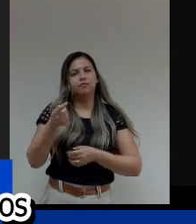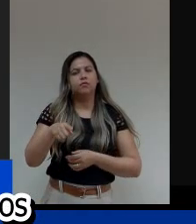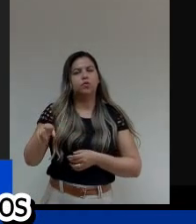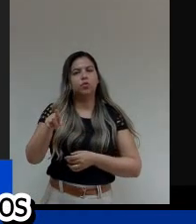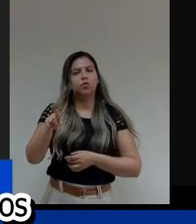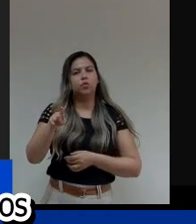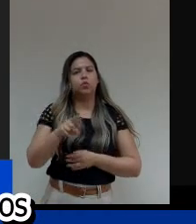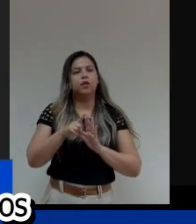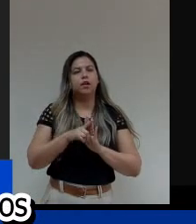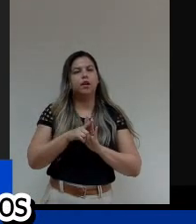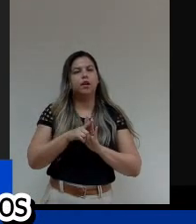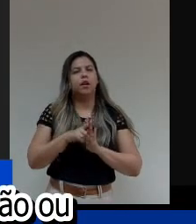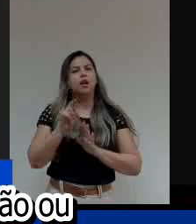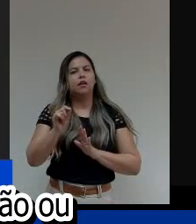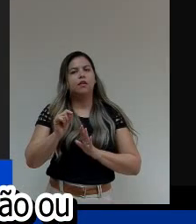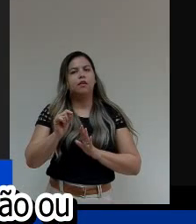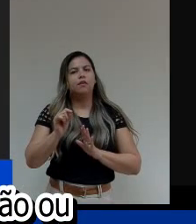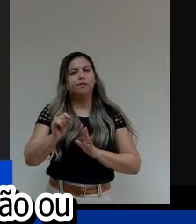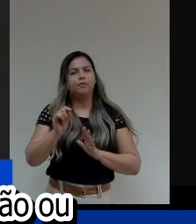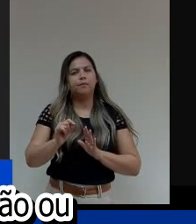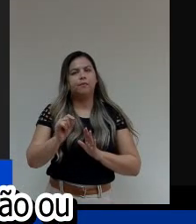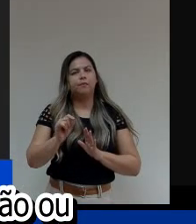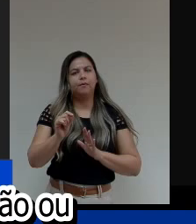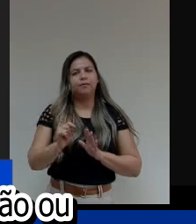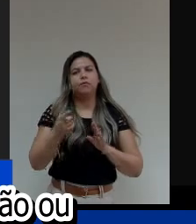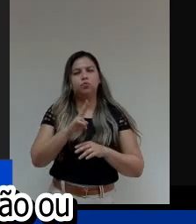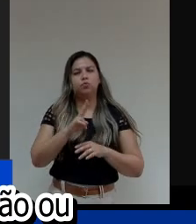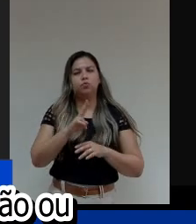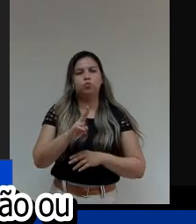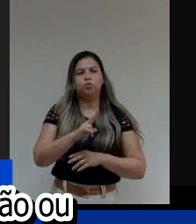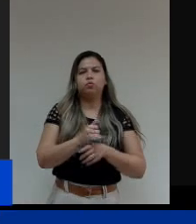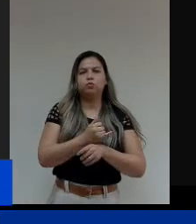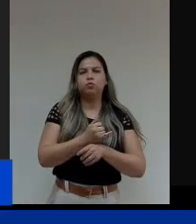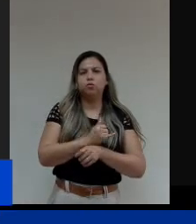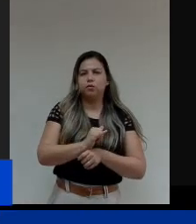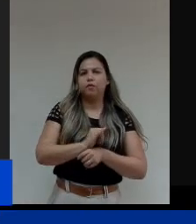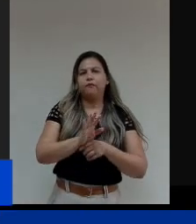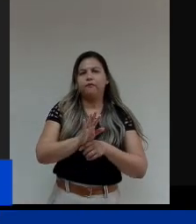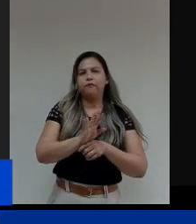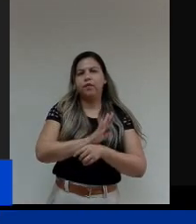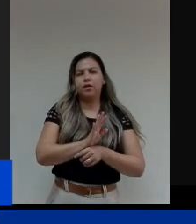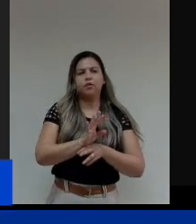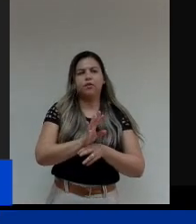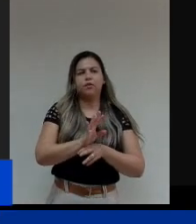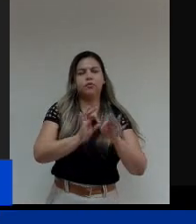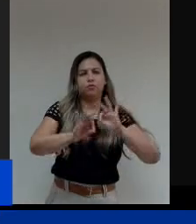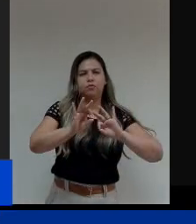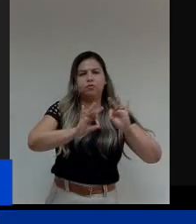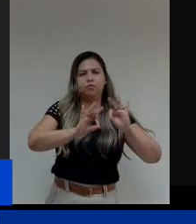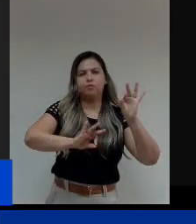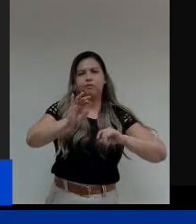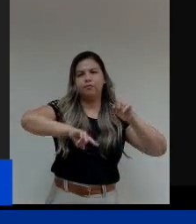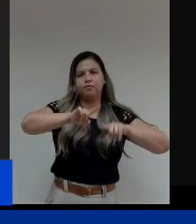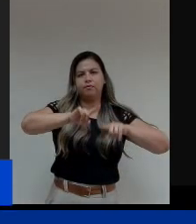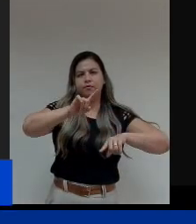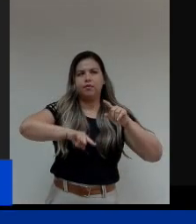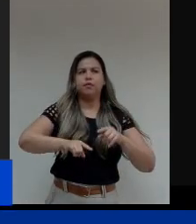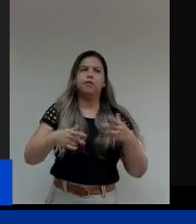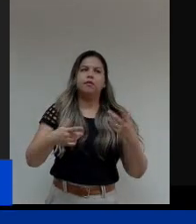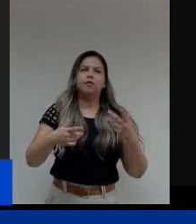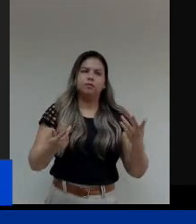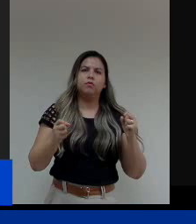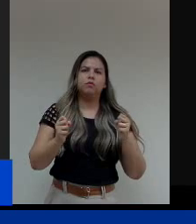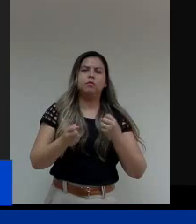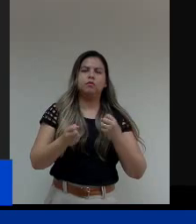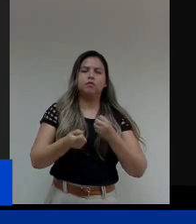vedada, a comprovação de que os recursos ou bens públicos utilizados na produção ou divulgação do material fossem públicos. O